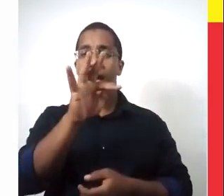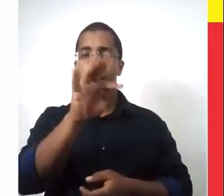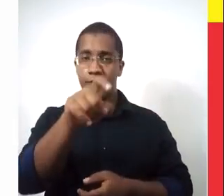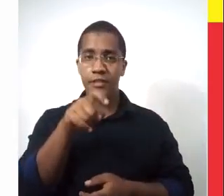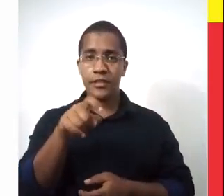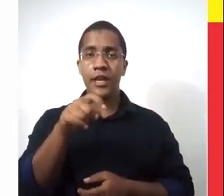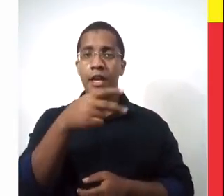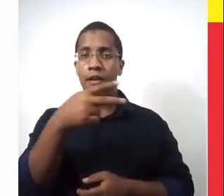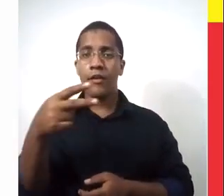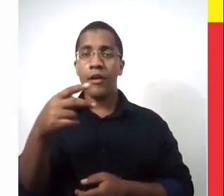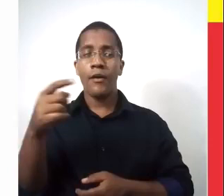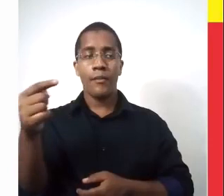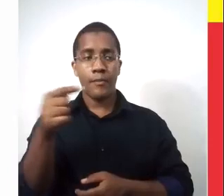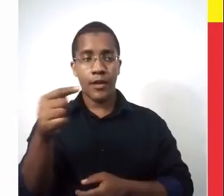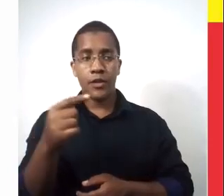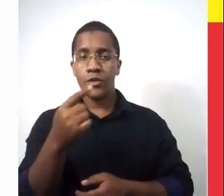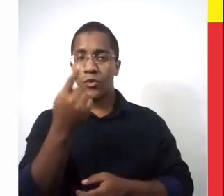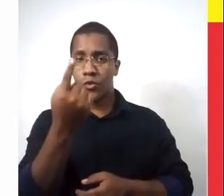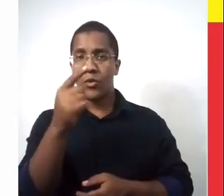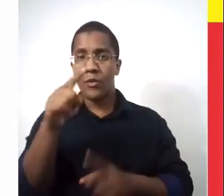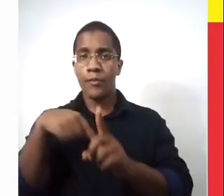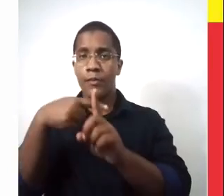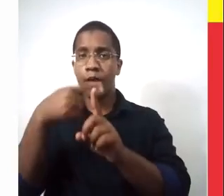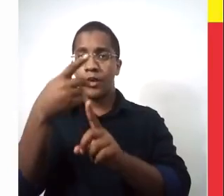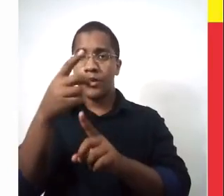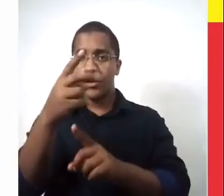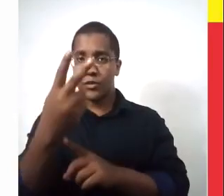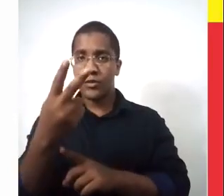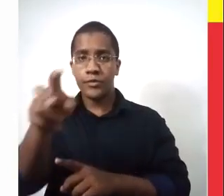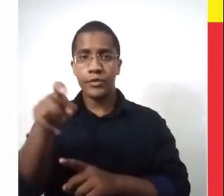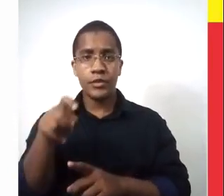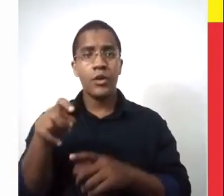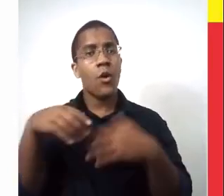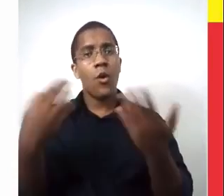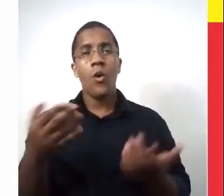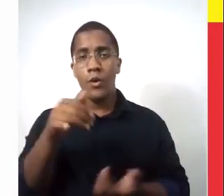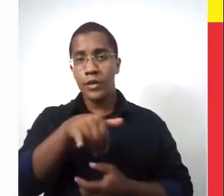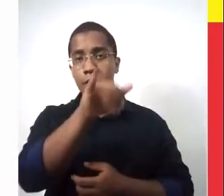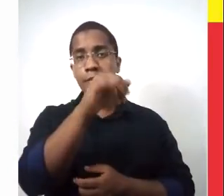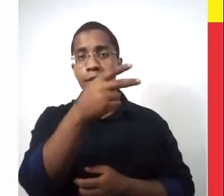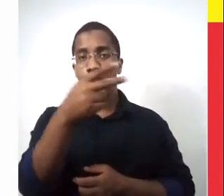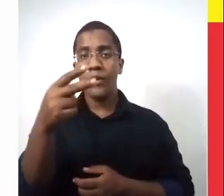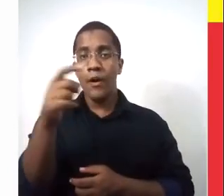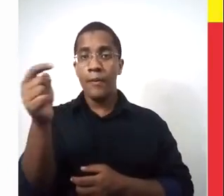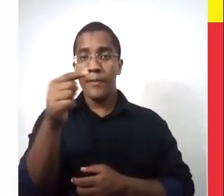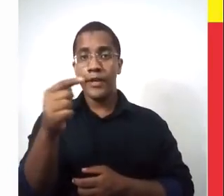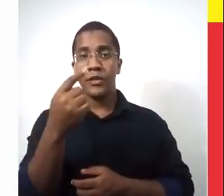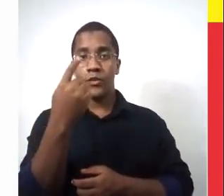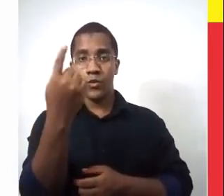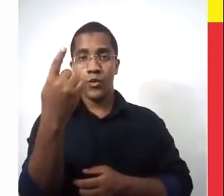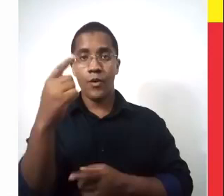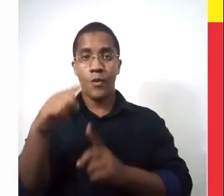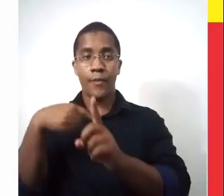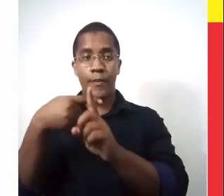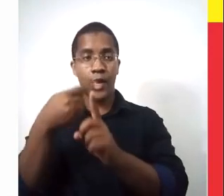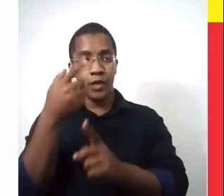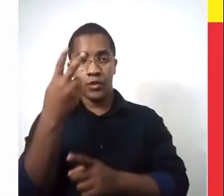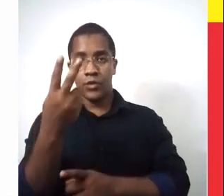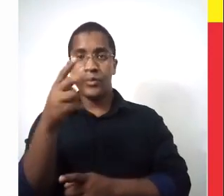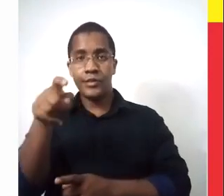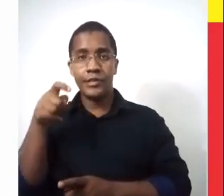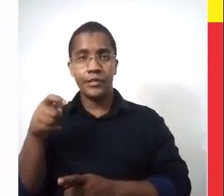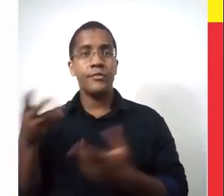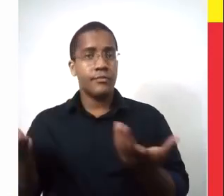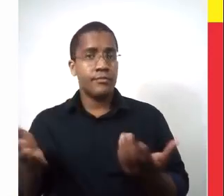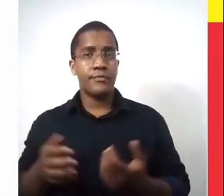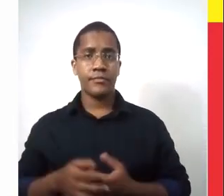igual a menos 1 mais 2x. Pode vir assim também, ou y é igual a menos 1 mais 2x.